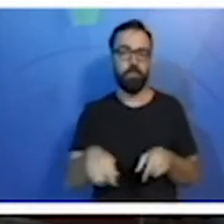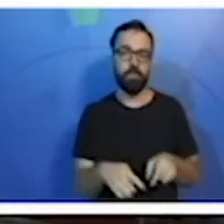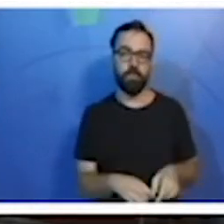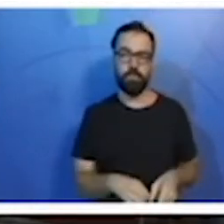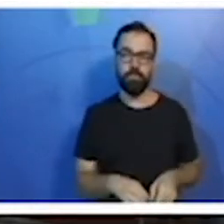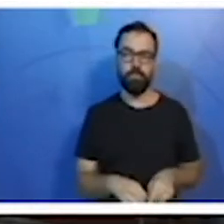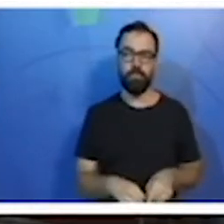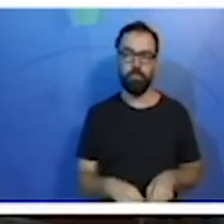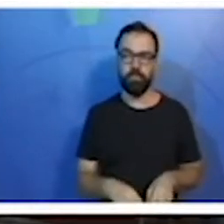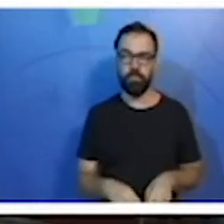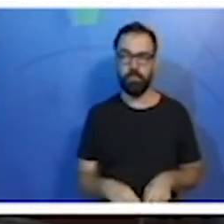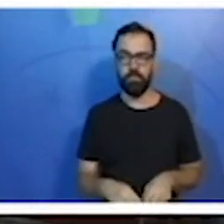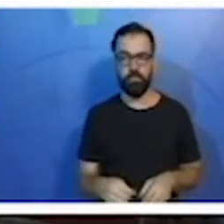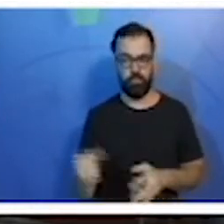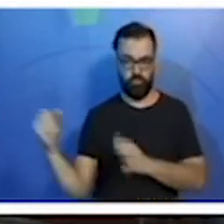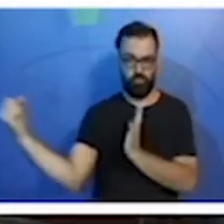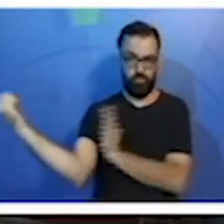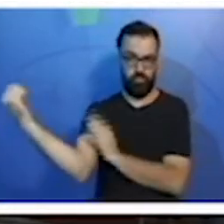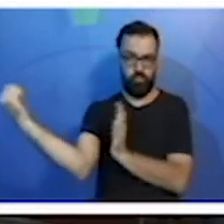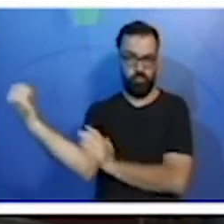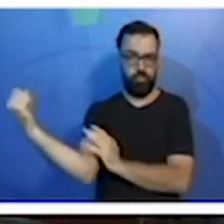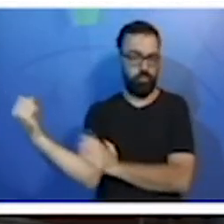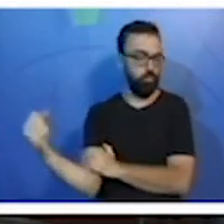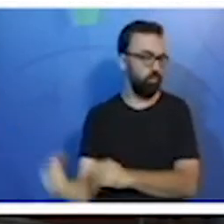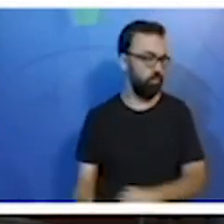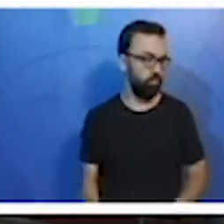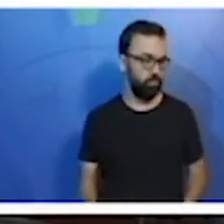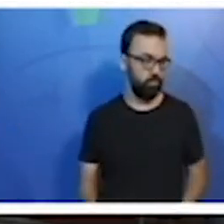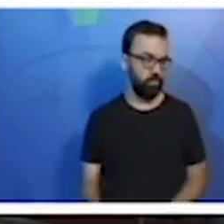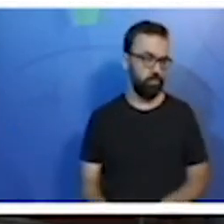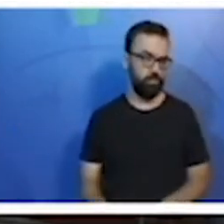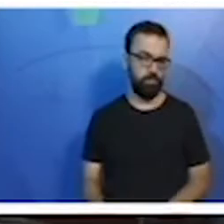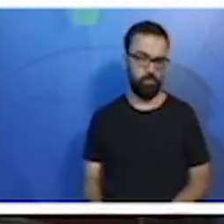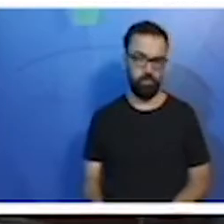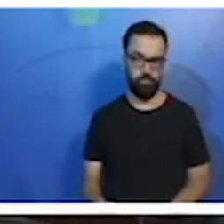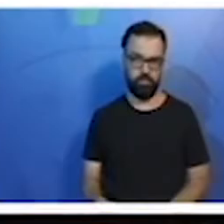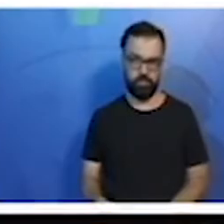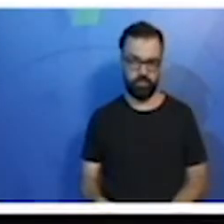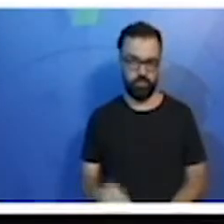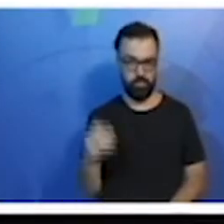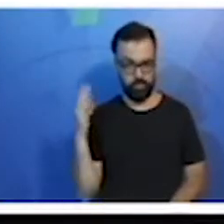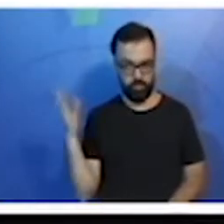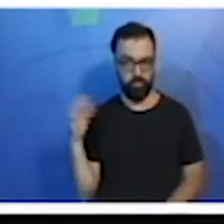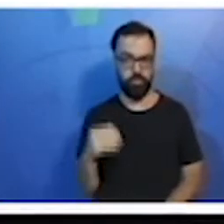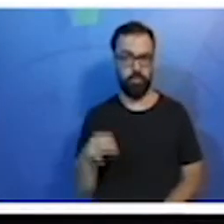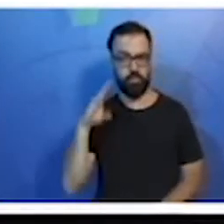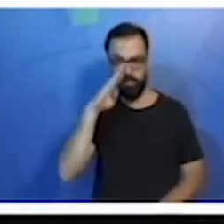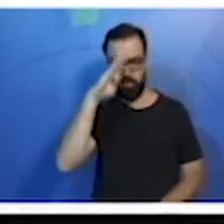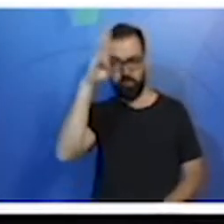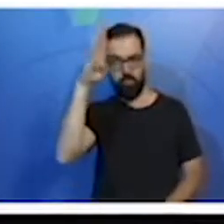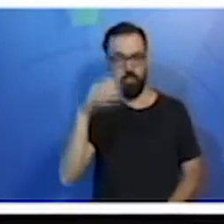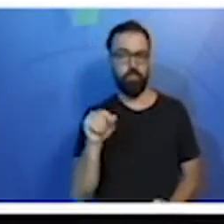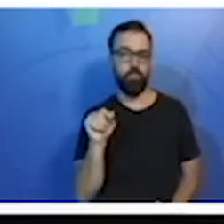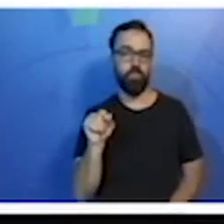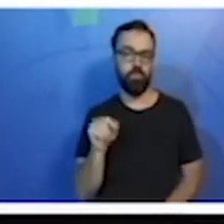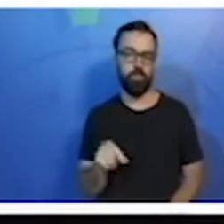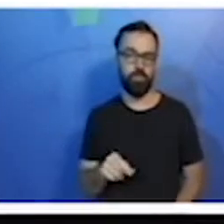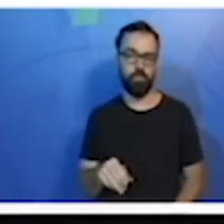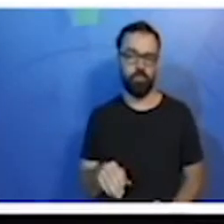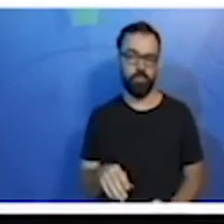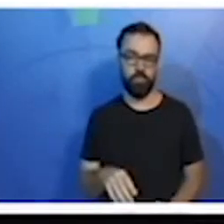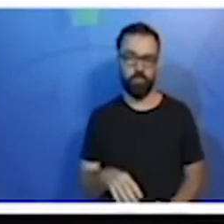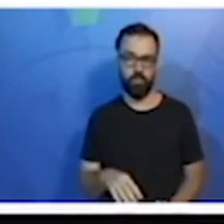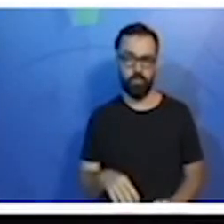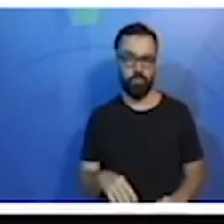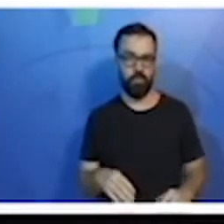bike né ela ela tem que ser um pouquinho mais forte para aguentar todo esse tipo de impacto então objetivo dessa modalidade do ciclismo é transpor